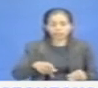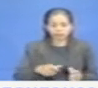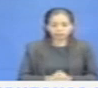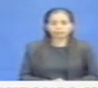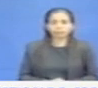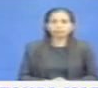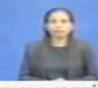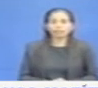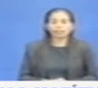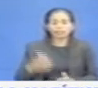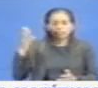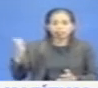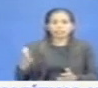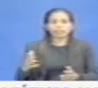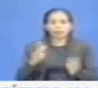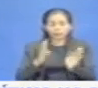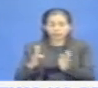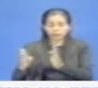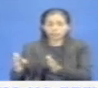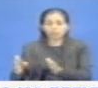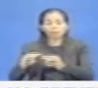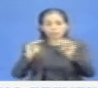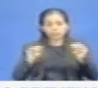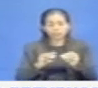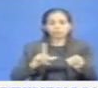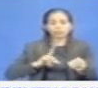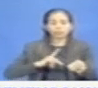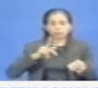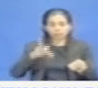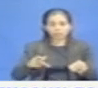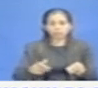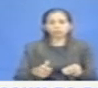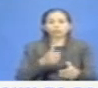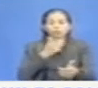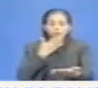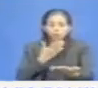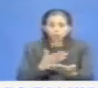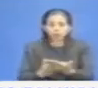processo de pagamento em município Lautem, Laudia Comparro Iha Nacional.